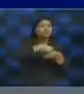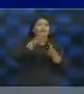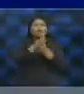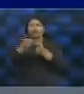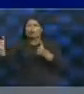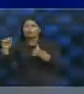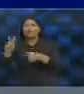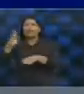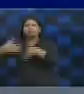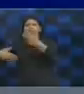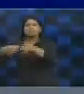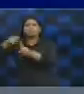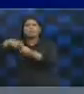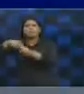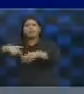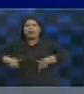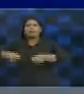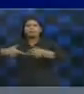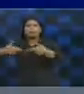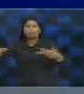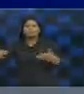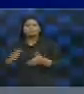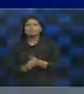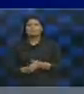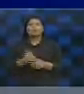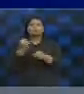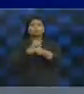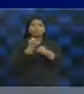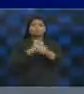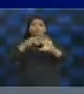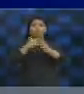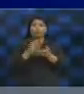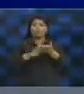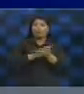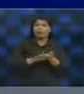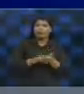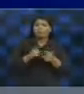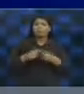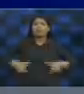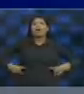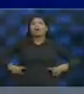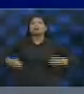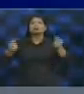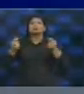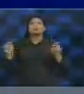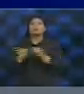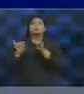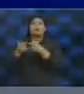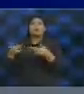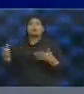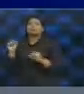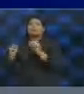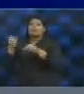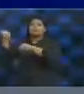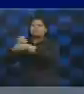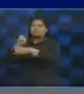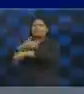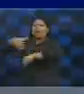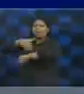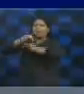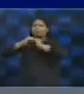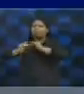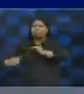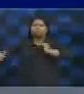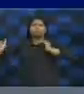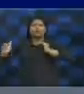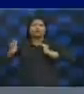compraram 1 milhão e 300 mil toneladas de asfalto, porque gastaram mal o dinheiro da prefeitura. Gastando bem, dá para